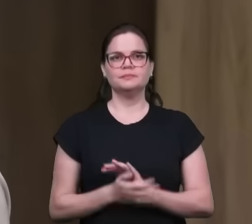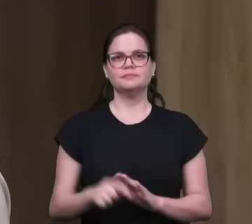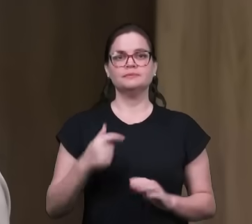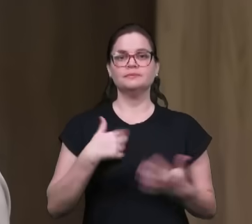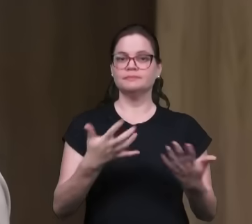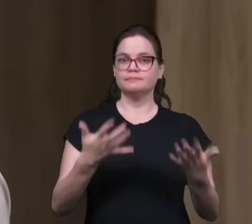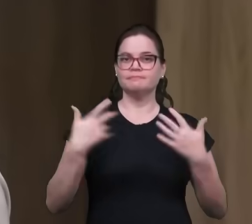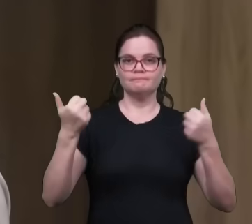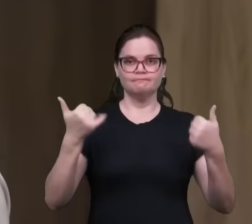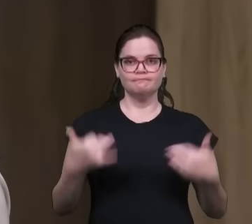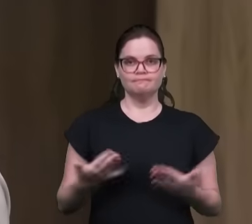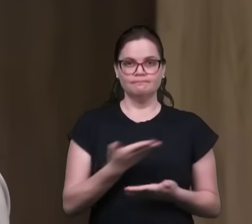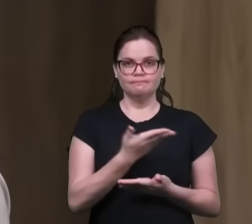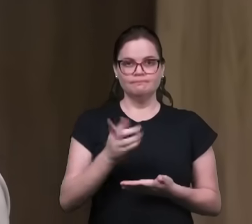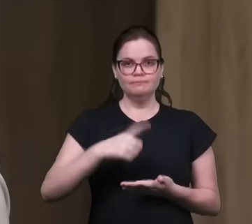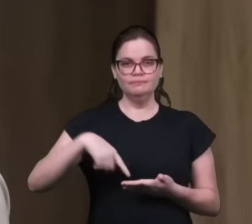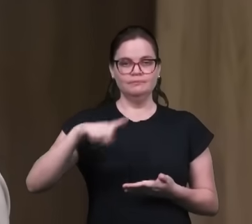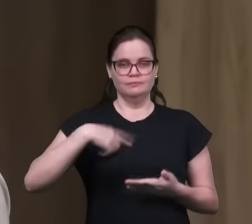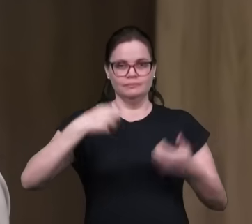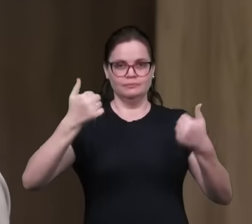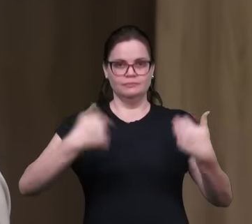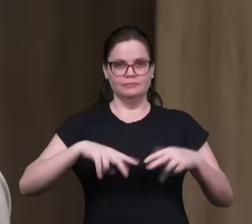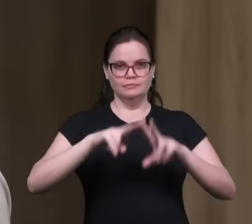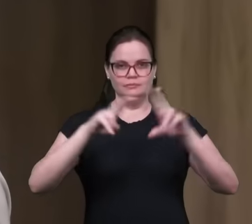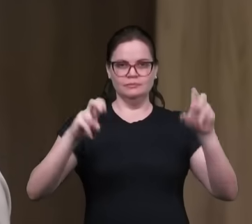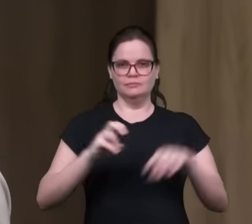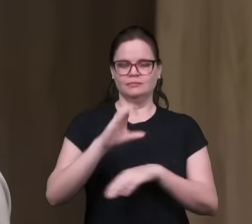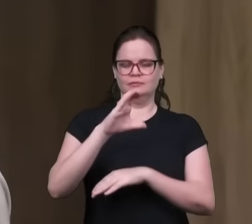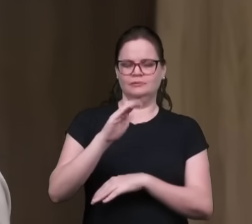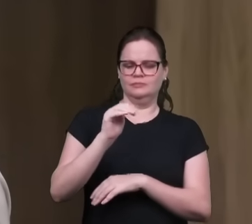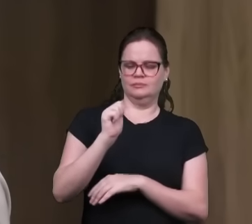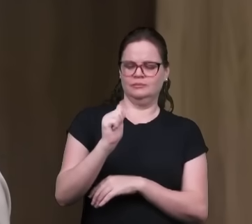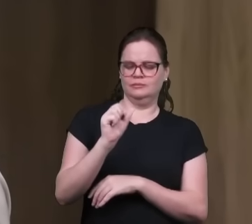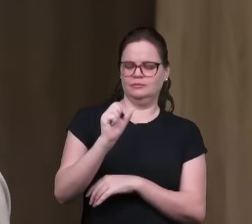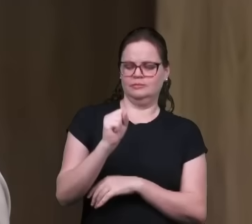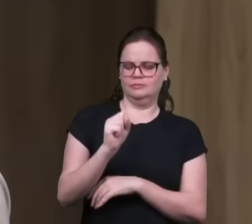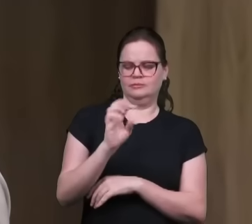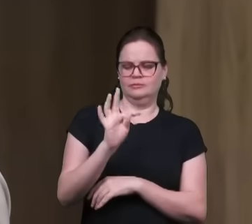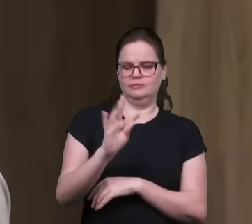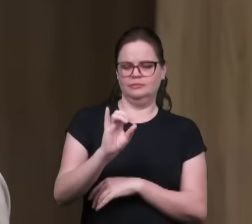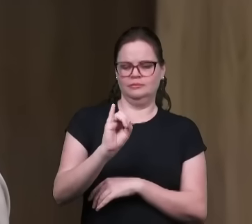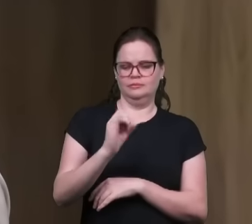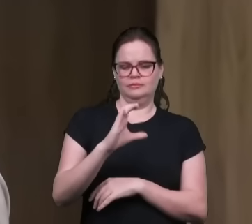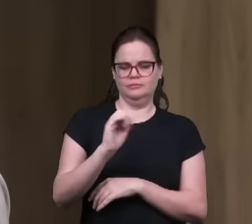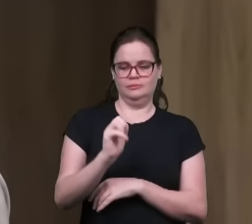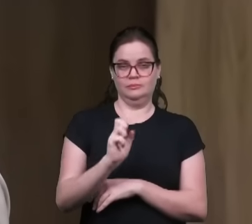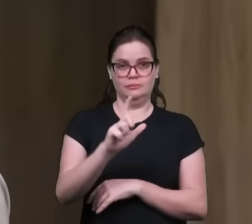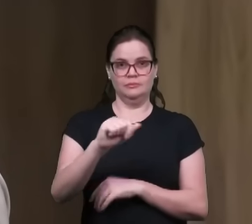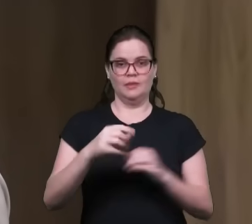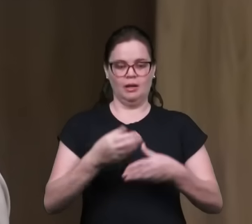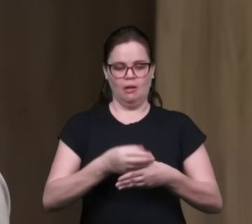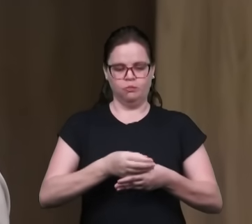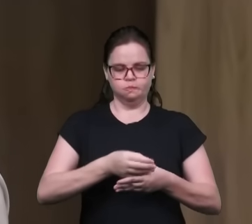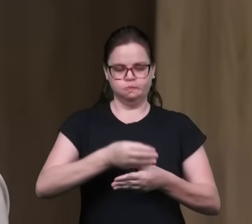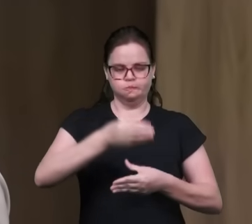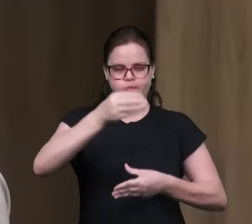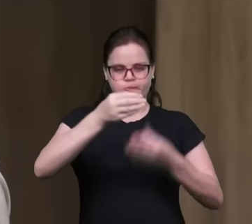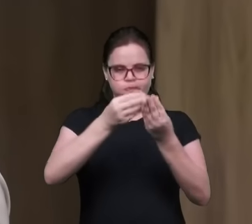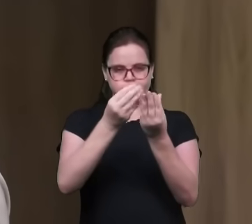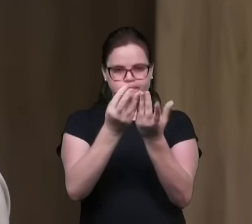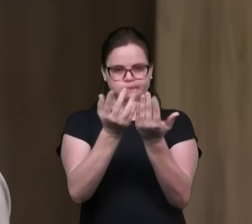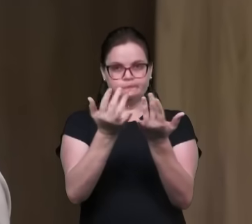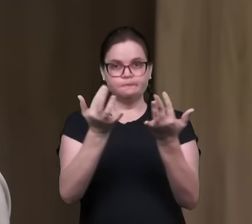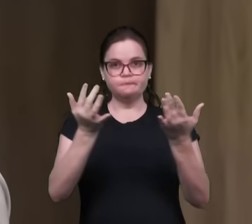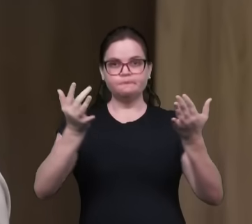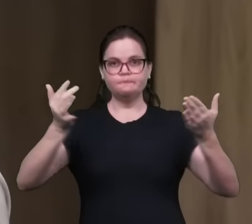para aqueles que estão nos ouvindo. Quando nós falamos em castiçal, nós estamos nos referindo a um instrumento usado normalmente, era usado no